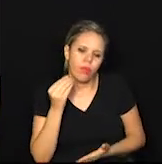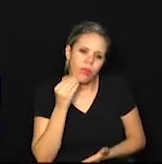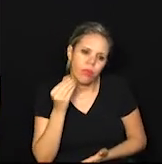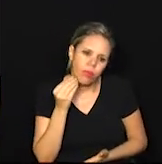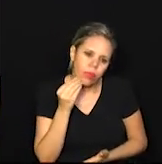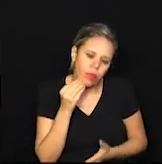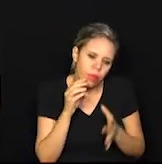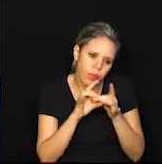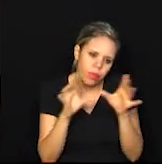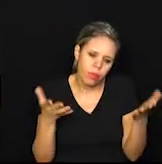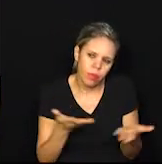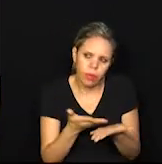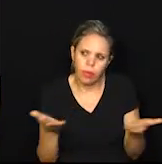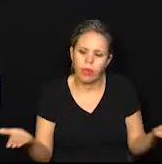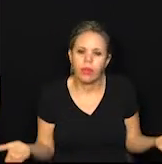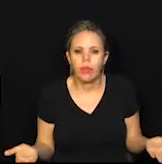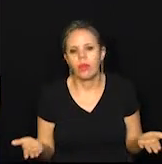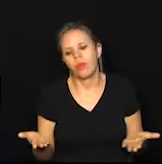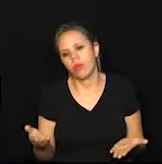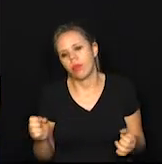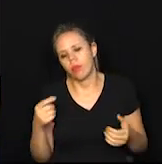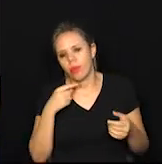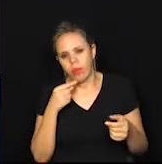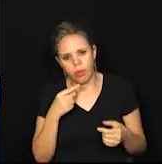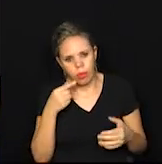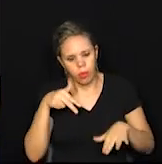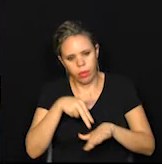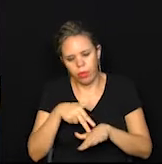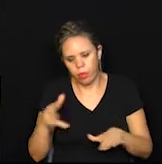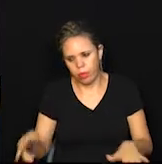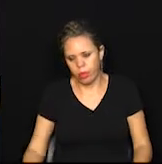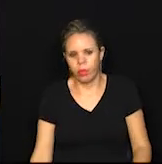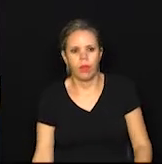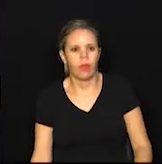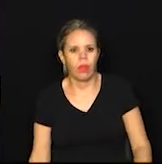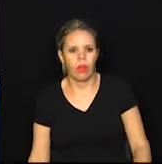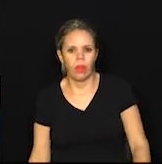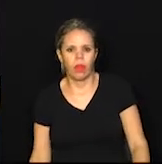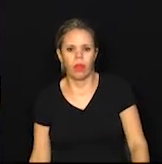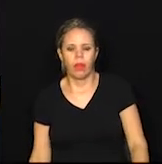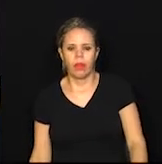fico à disposição de vocês e qualquer dúvida, estou aqui à disposição.